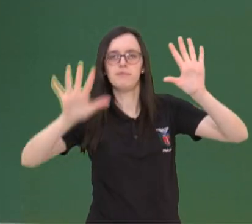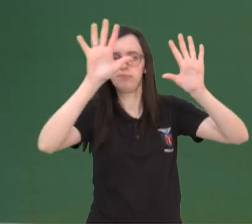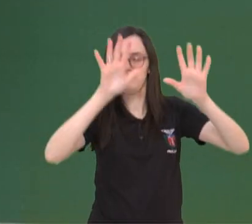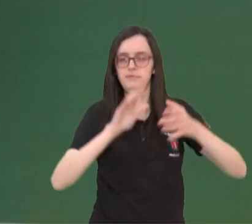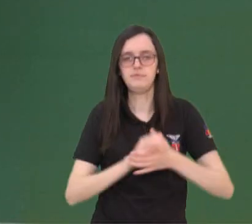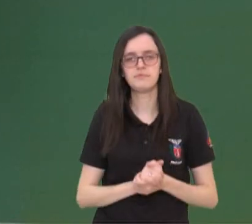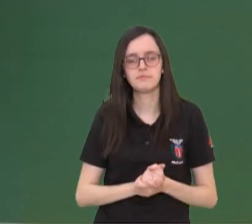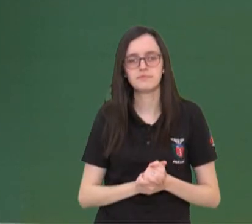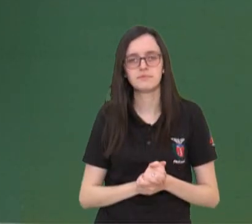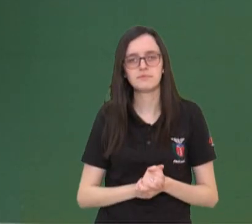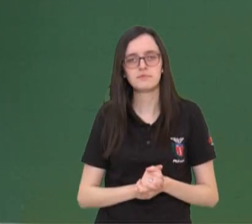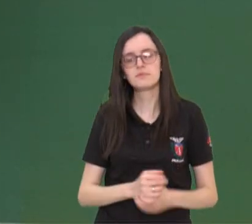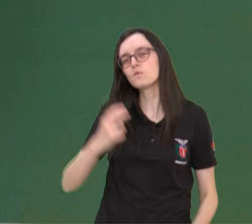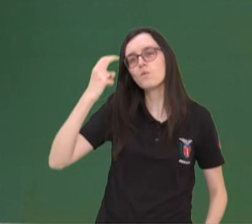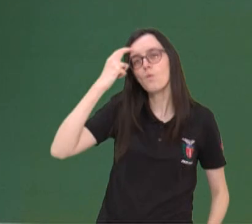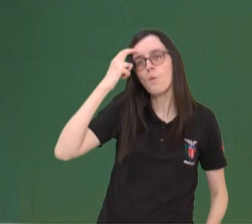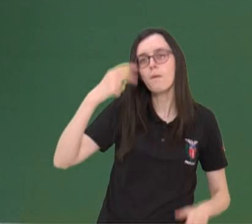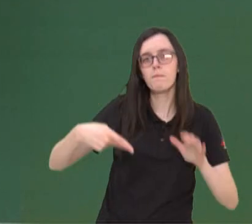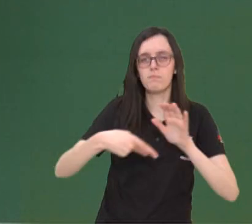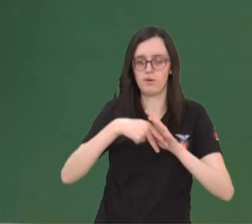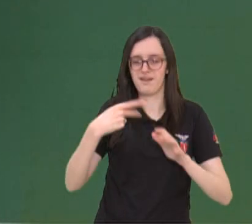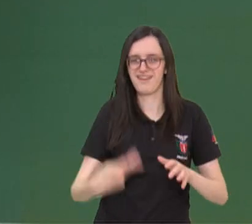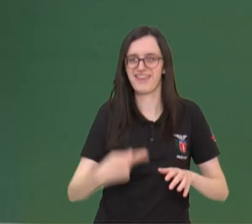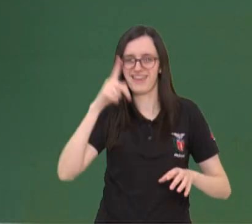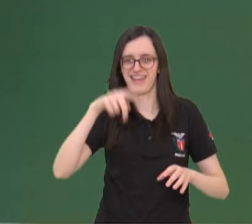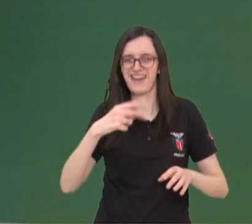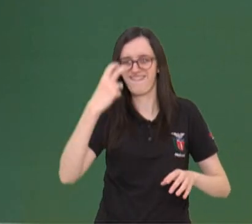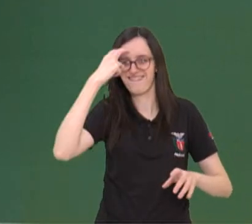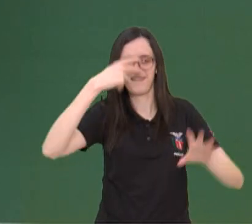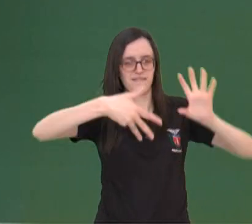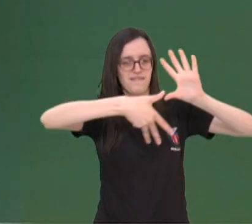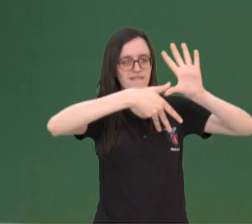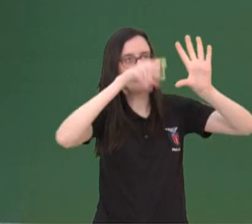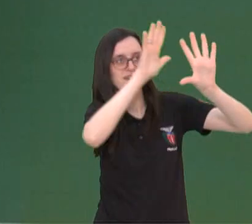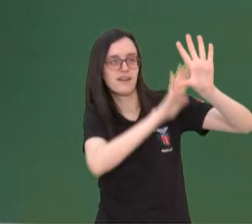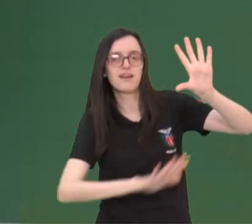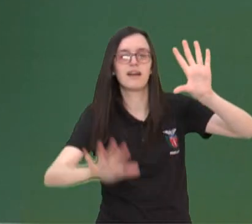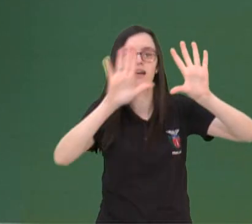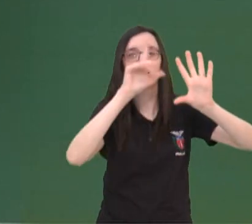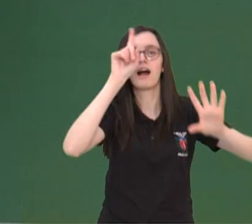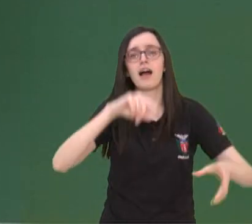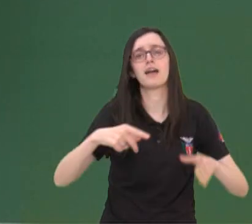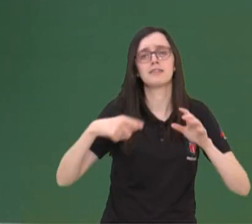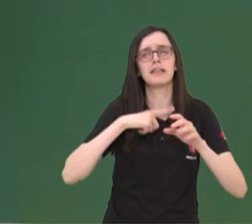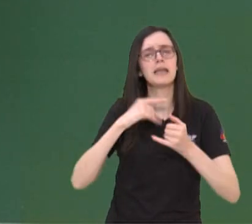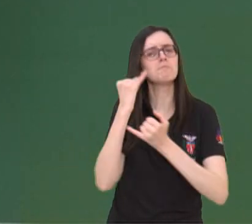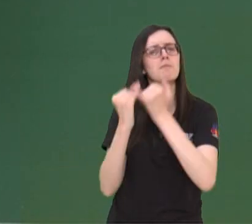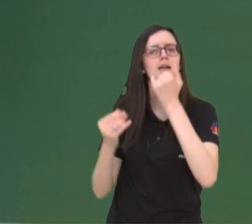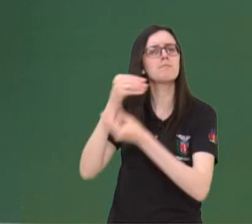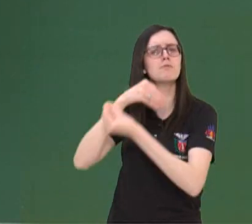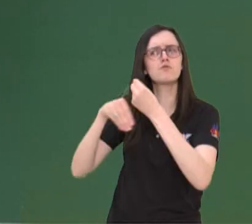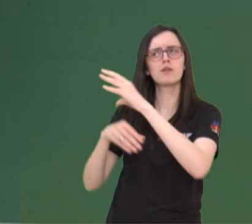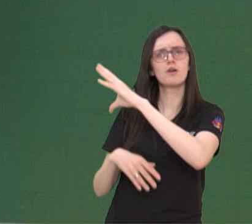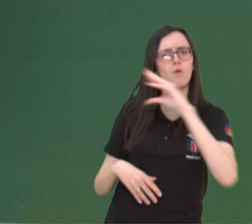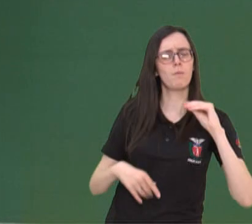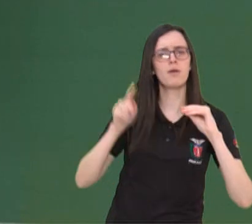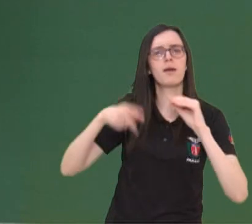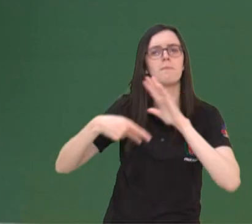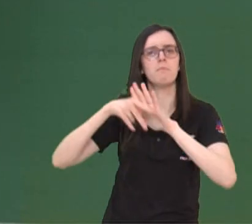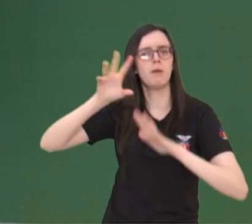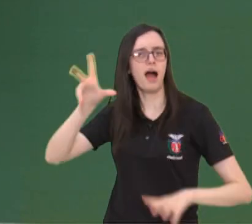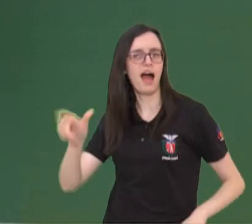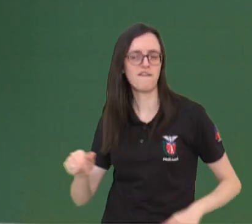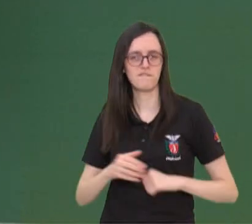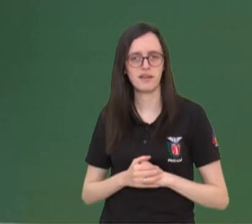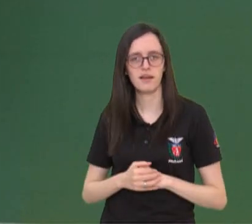da cultura aqui do continente americano tem a ver com a cultura africana. Esses africanos